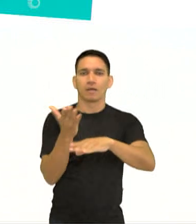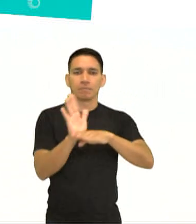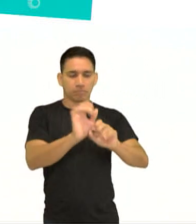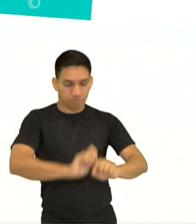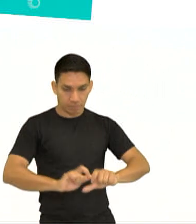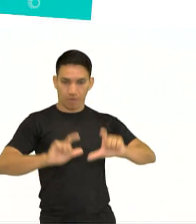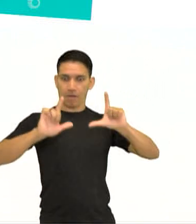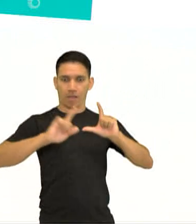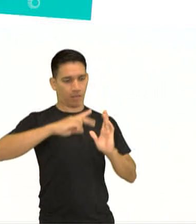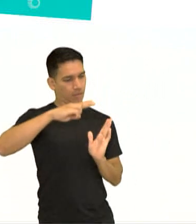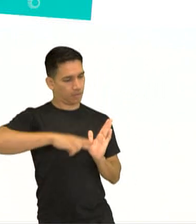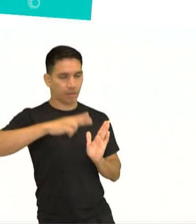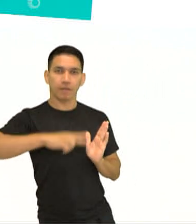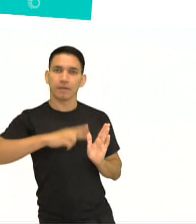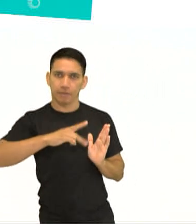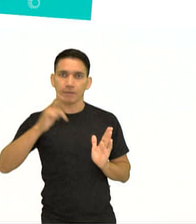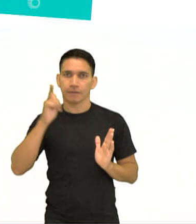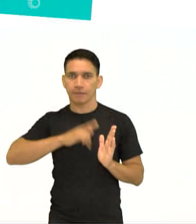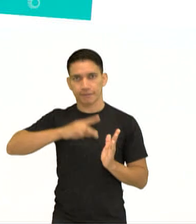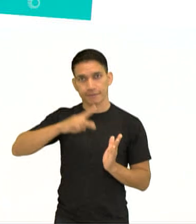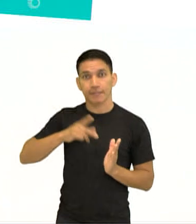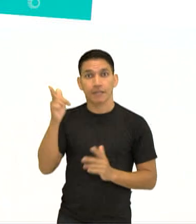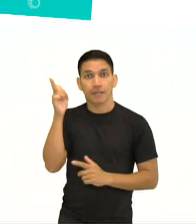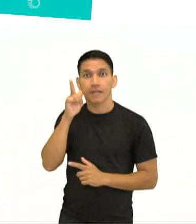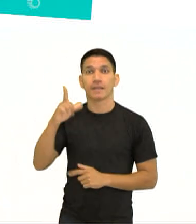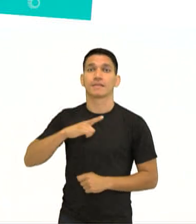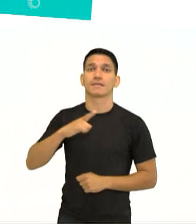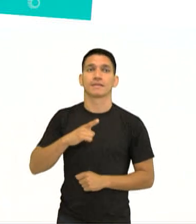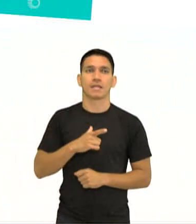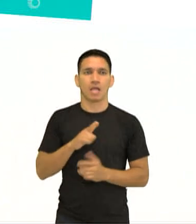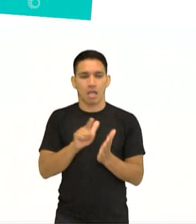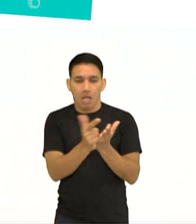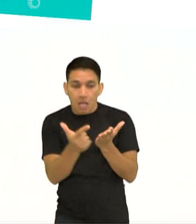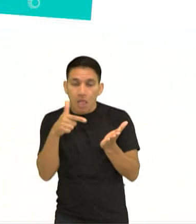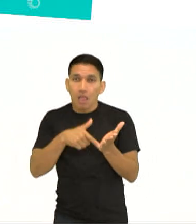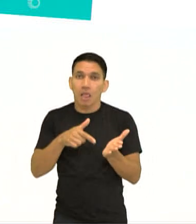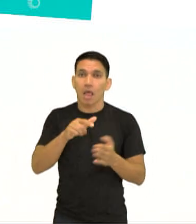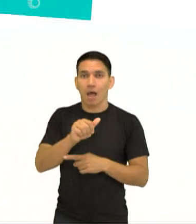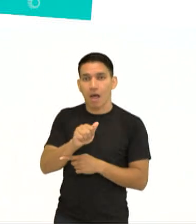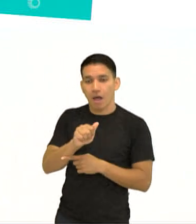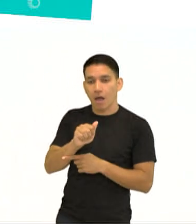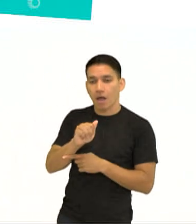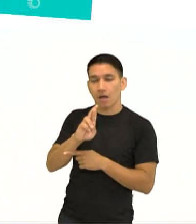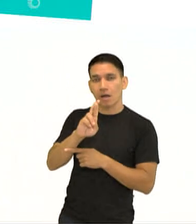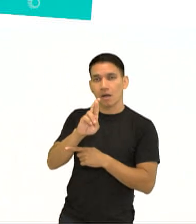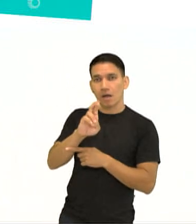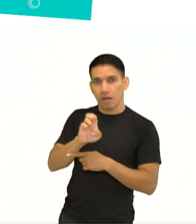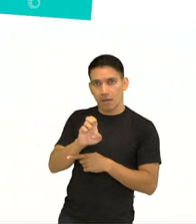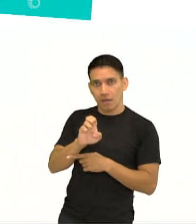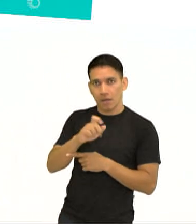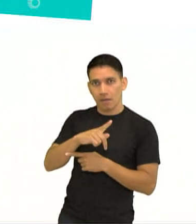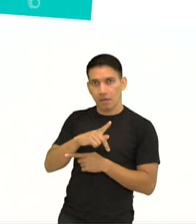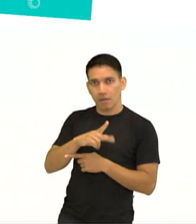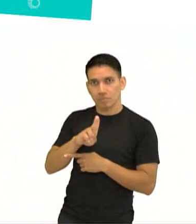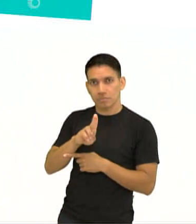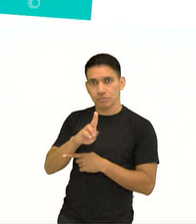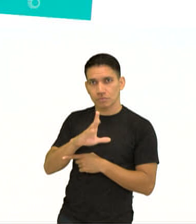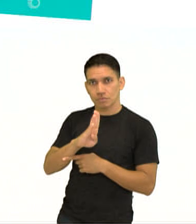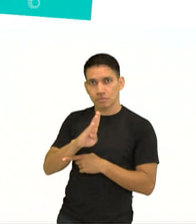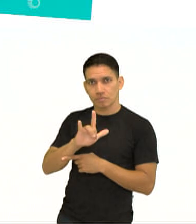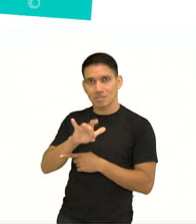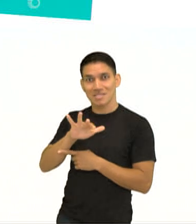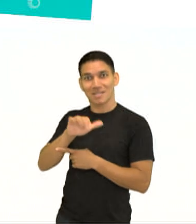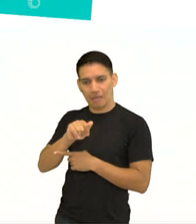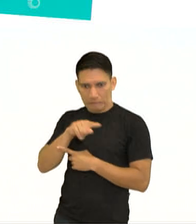da alegoria da caverna. Ela está presente no livro A República de Platão, livro 7, essa obra é grande,